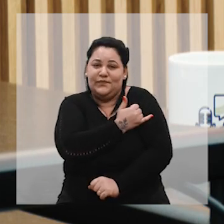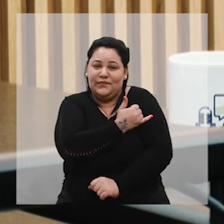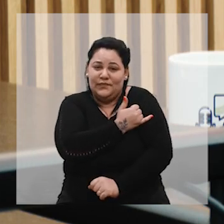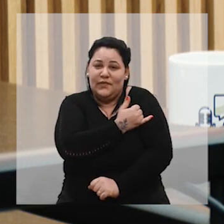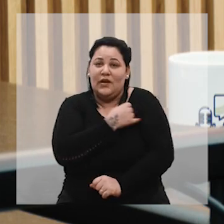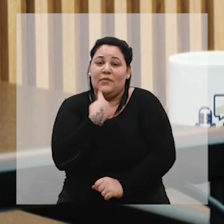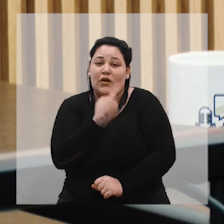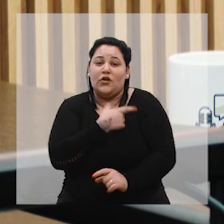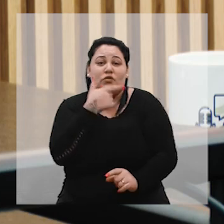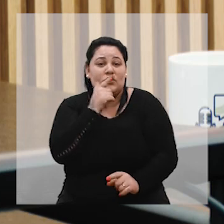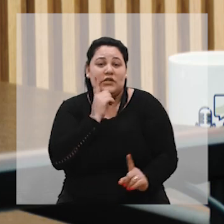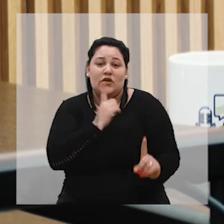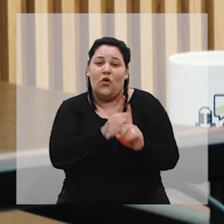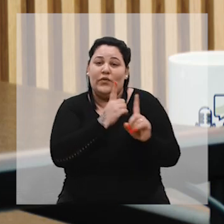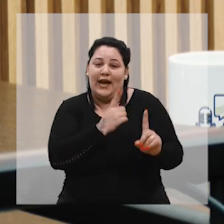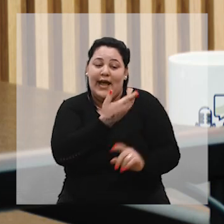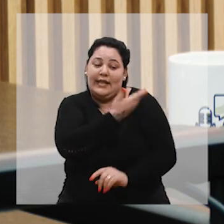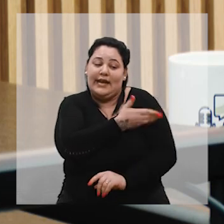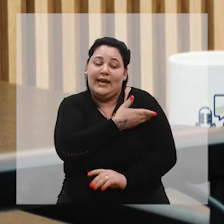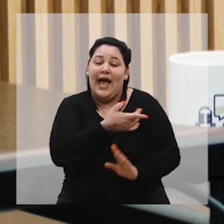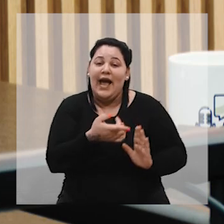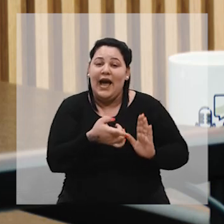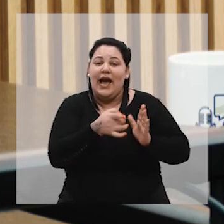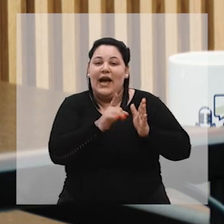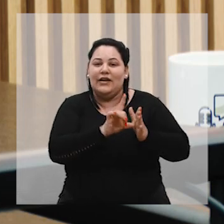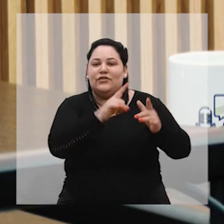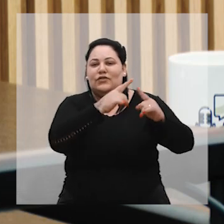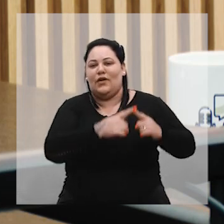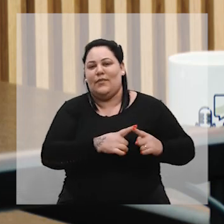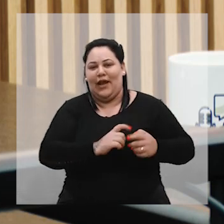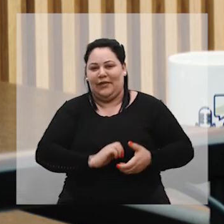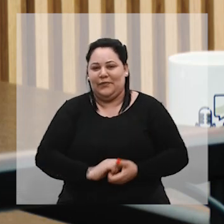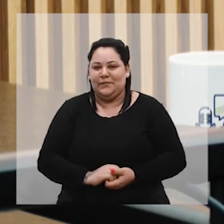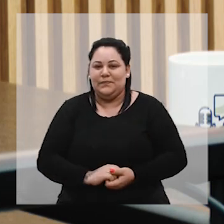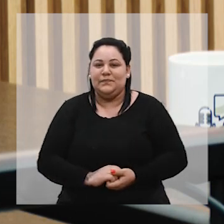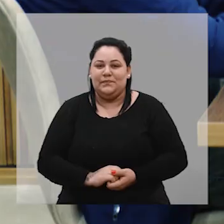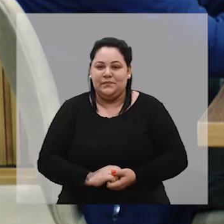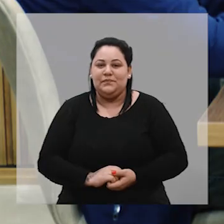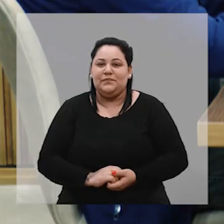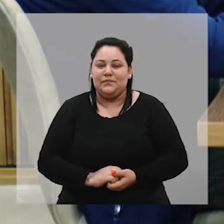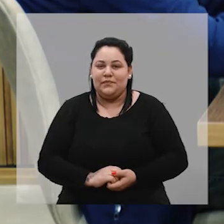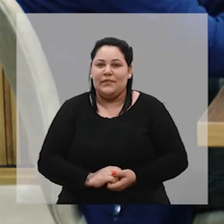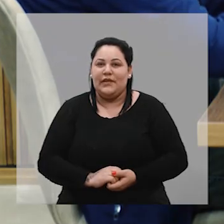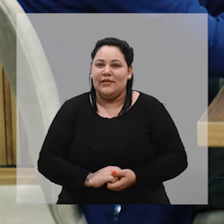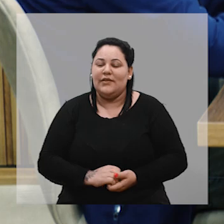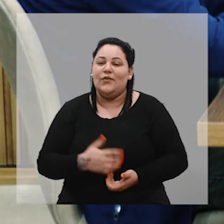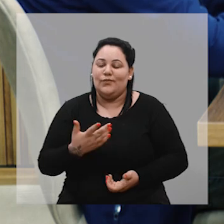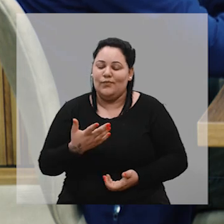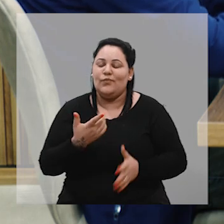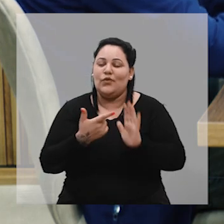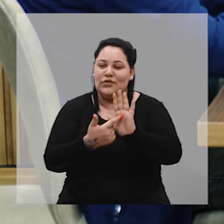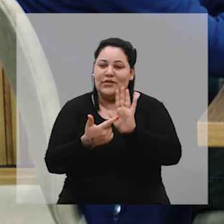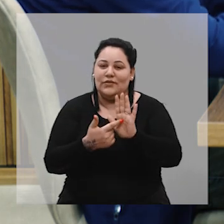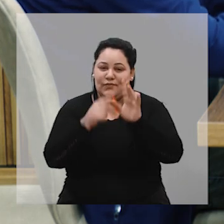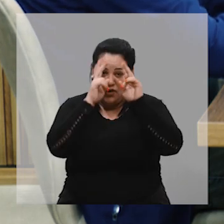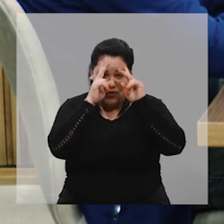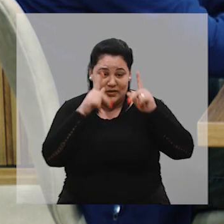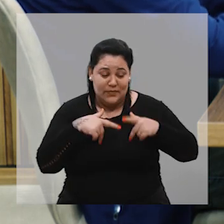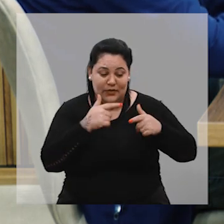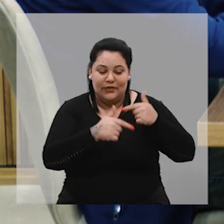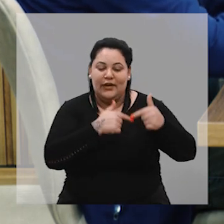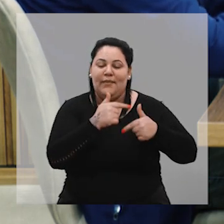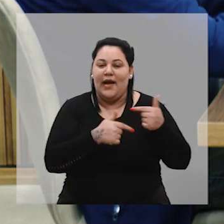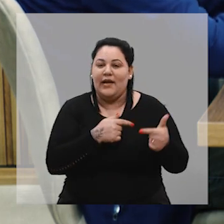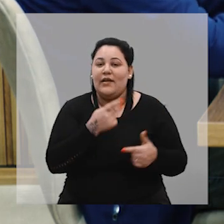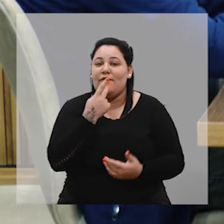sede, para nós se encontrar lá e treinar antes dessa Copa do Mundo. É um respaldo que vem aos poucos sendo reconhecimento do trabalho. E esse